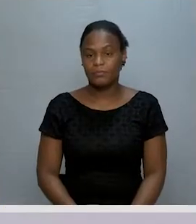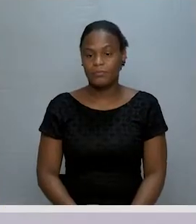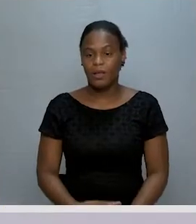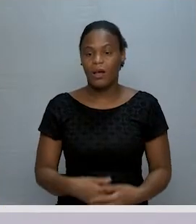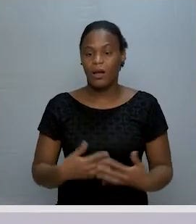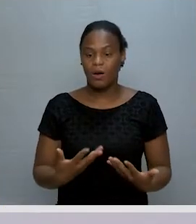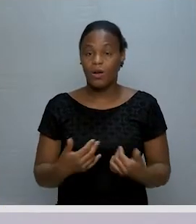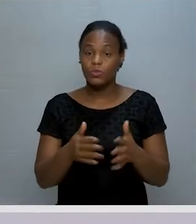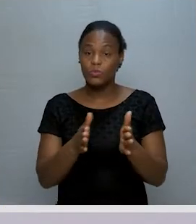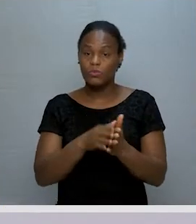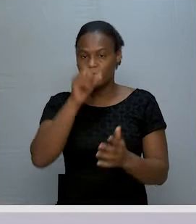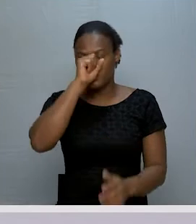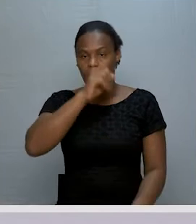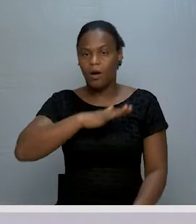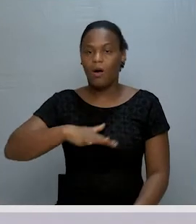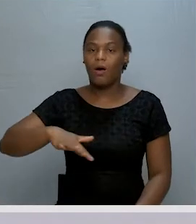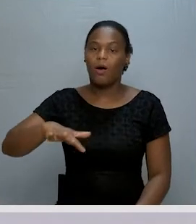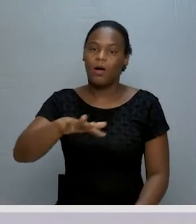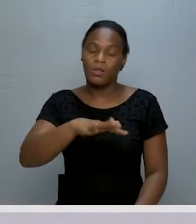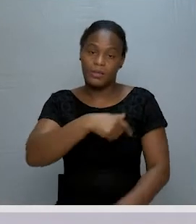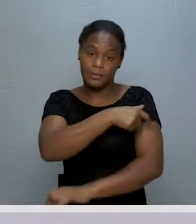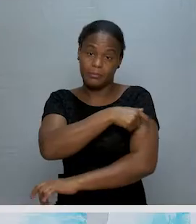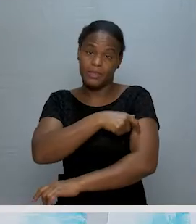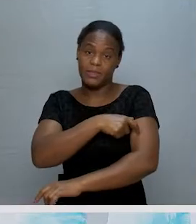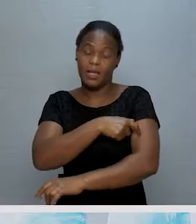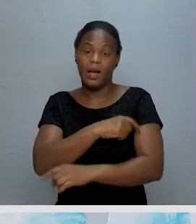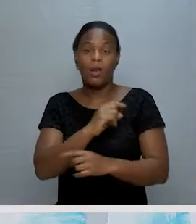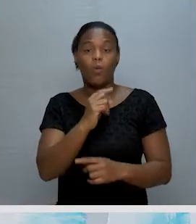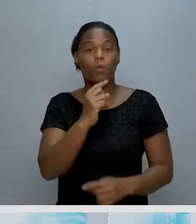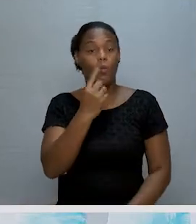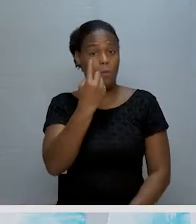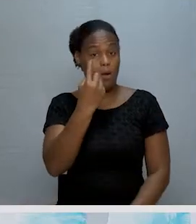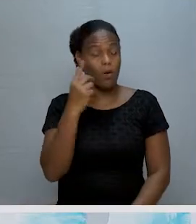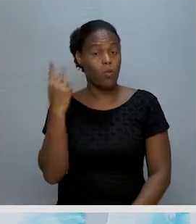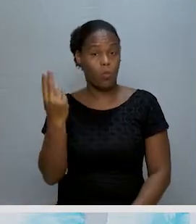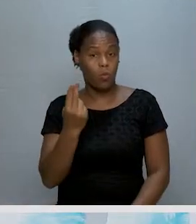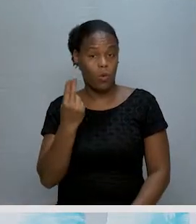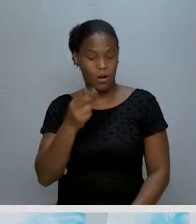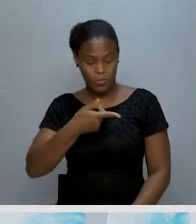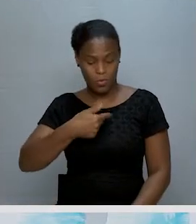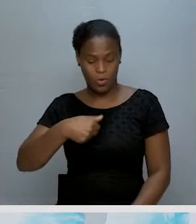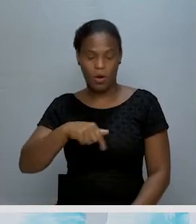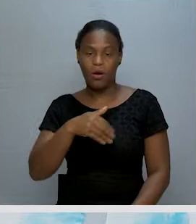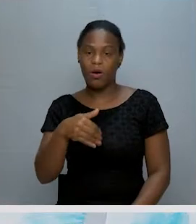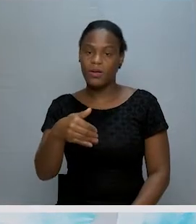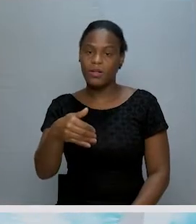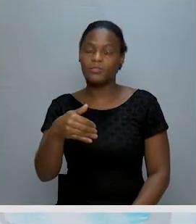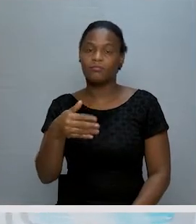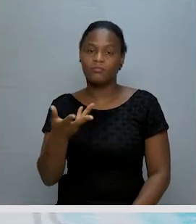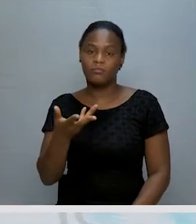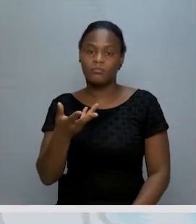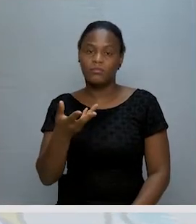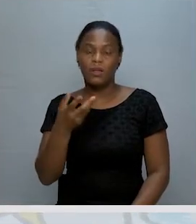Do todo que é a horta, que está aqui a representar uma unidade, nós